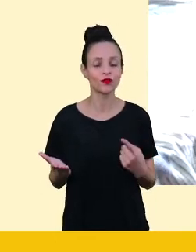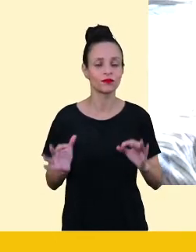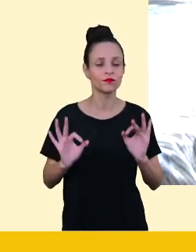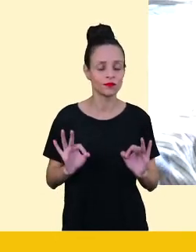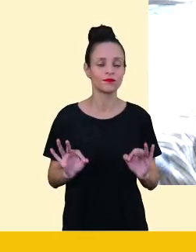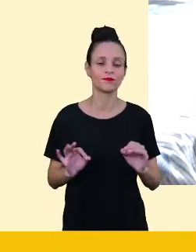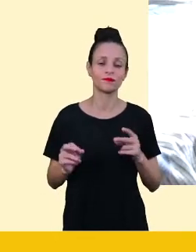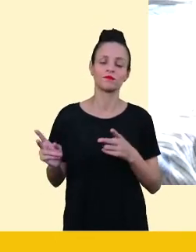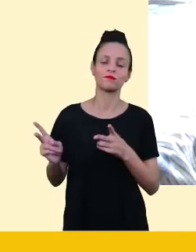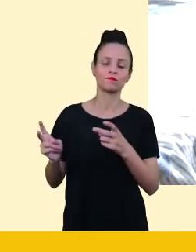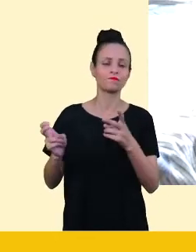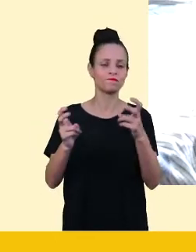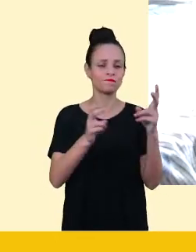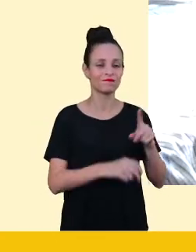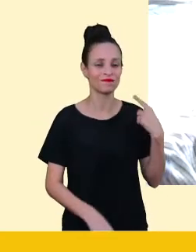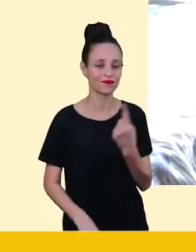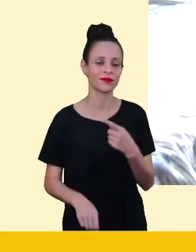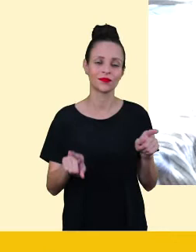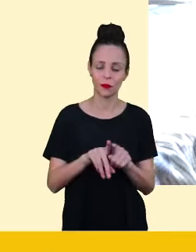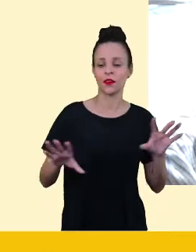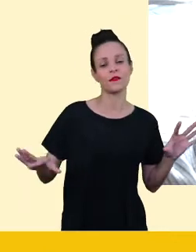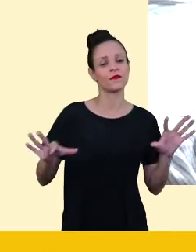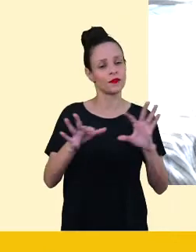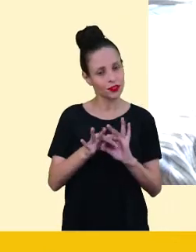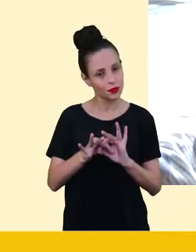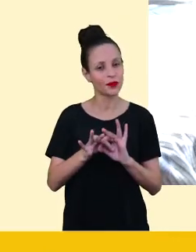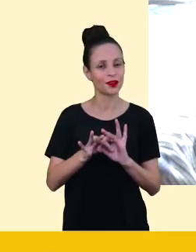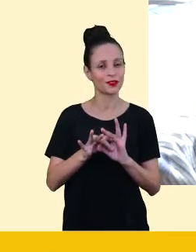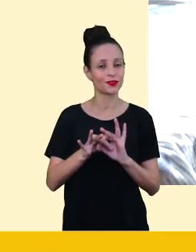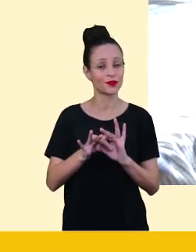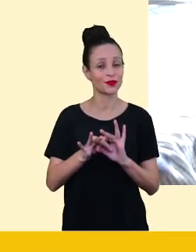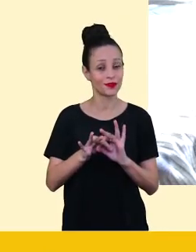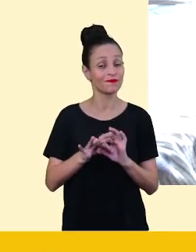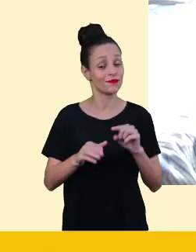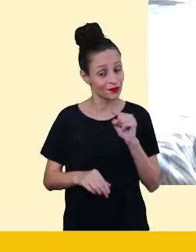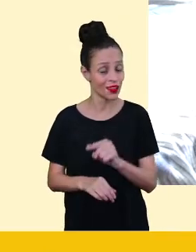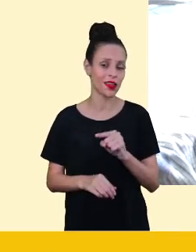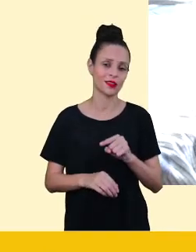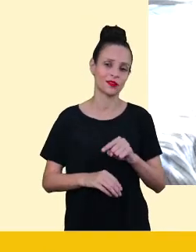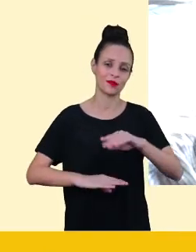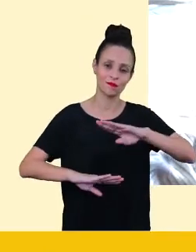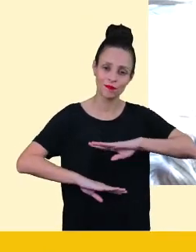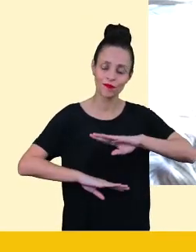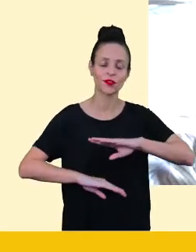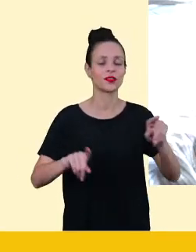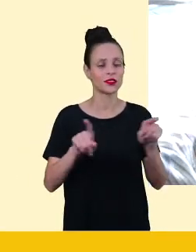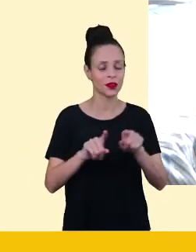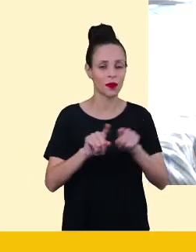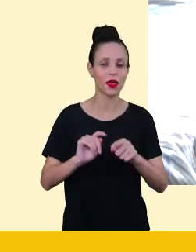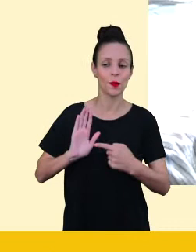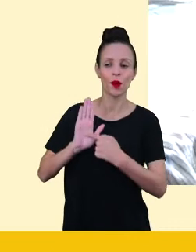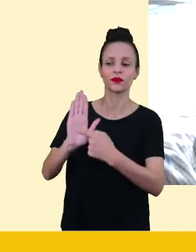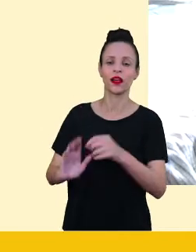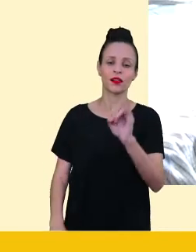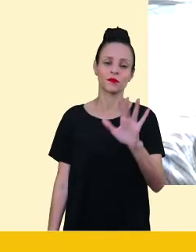a gente foi percebendo o quanto a gente também fazia parte desse grande abismo, assim, né? O próprio retorno